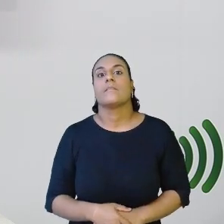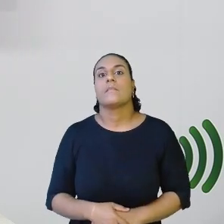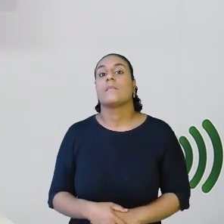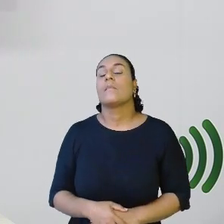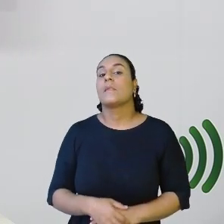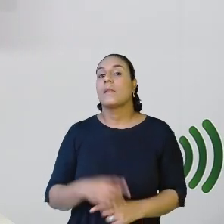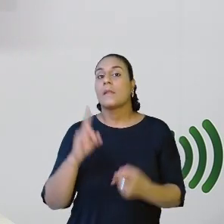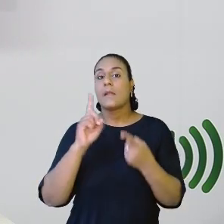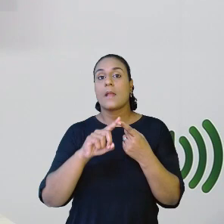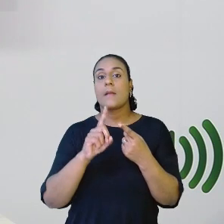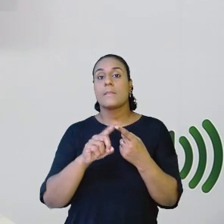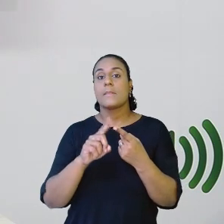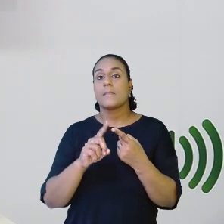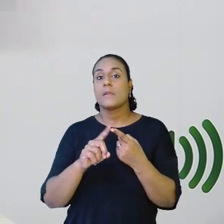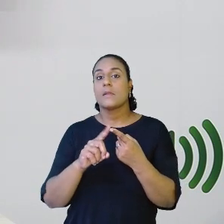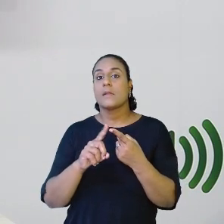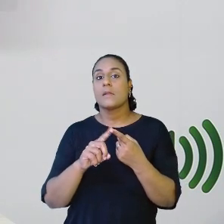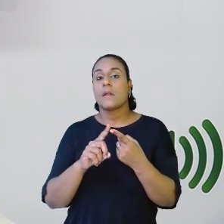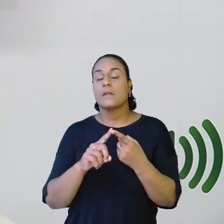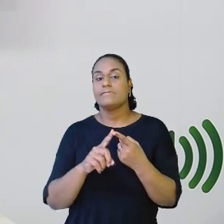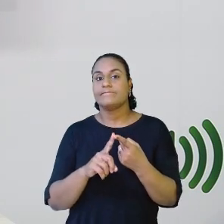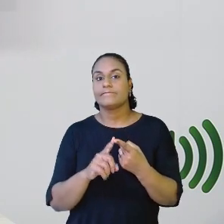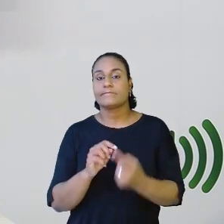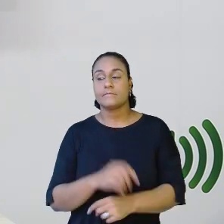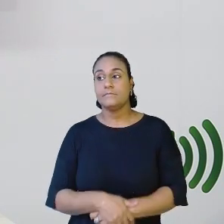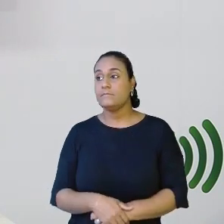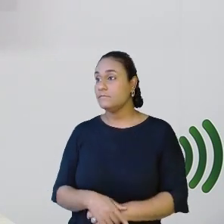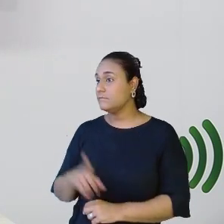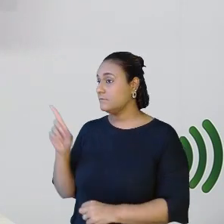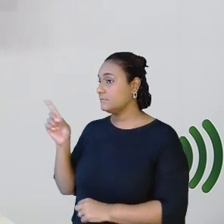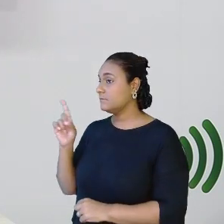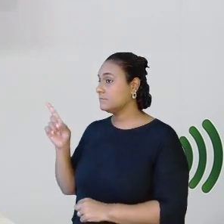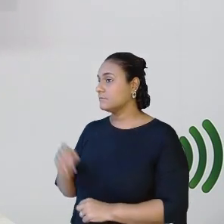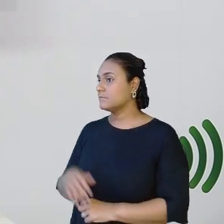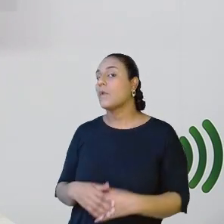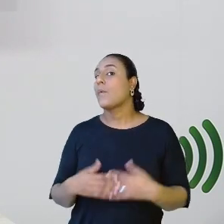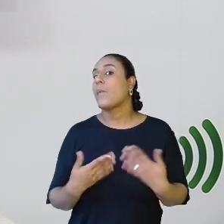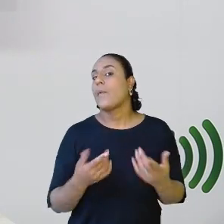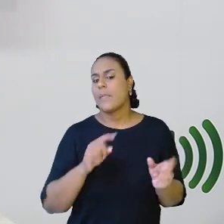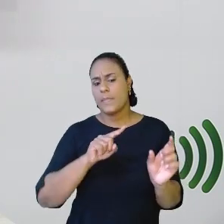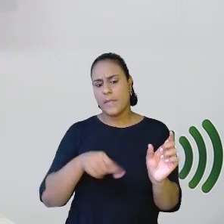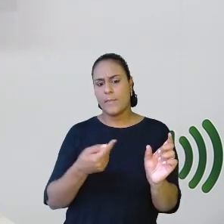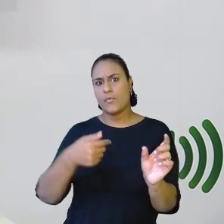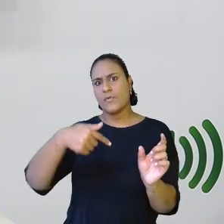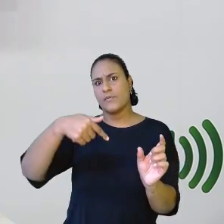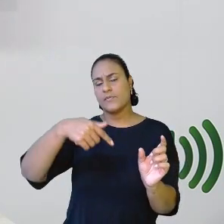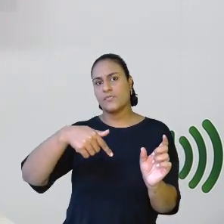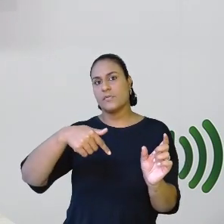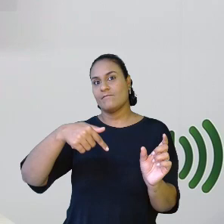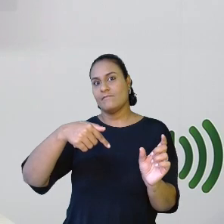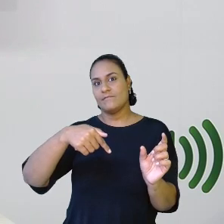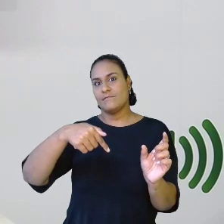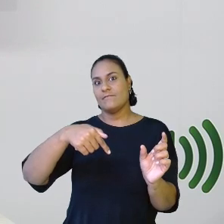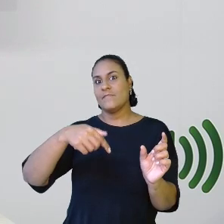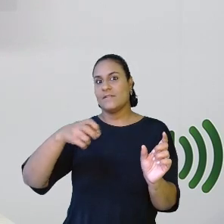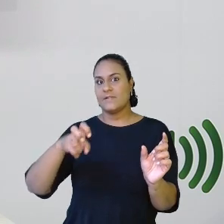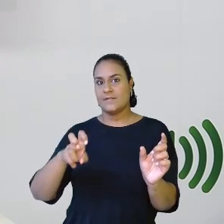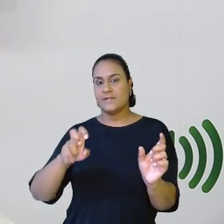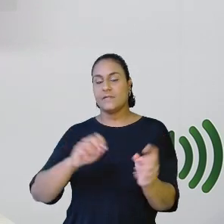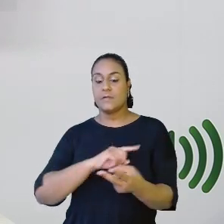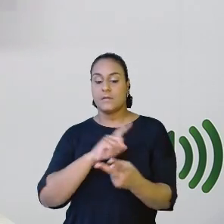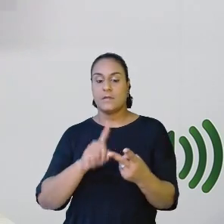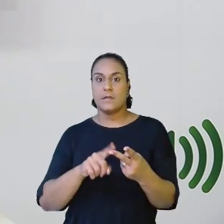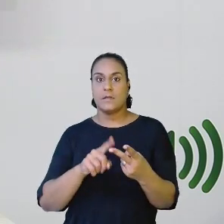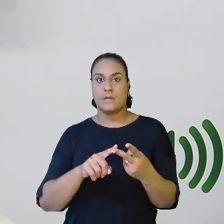é a parte decimal. Na letra A, a parte decimal que vem após a vírgula é 75. Na